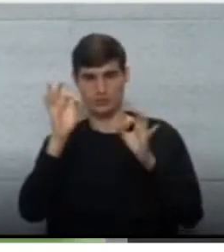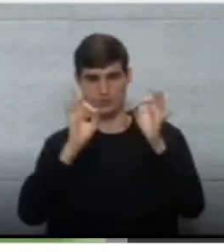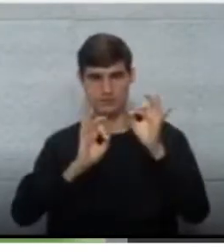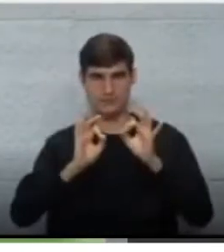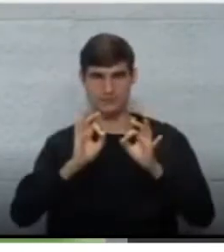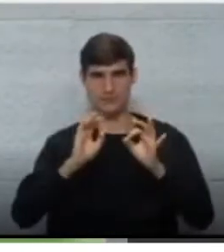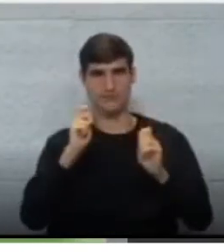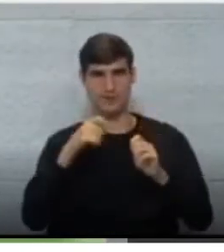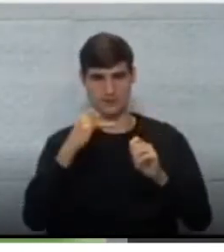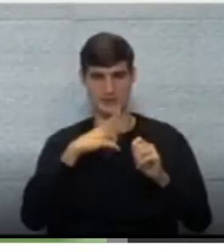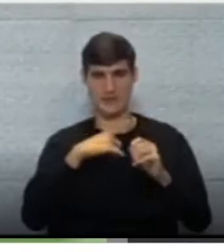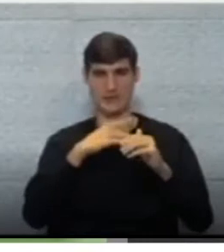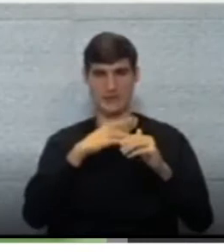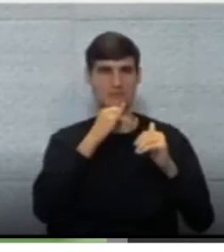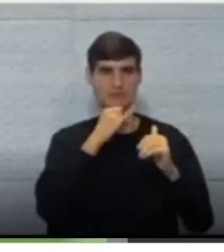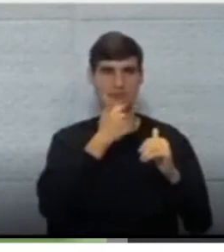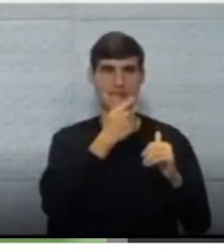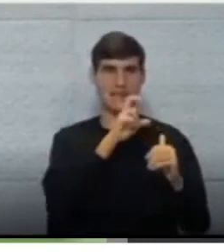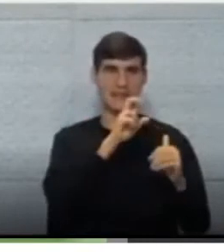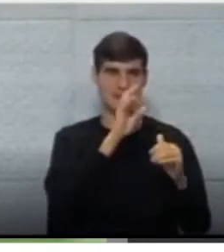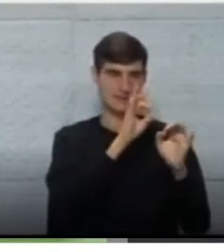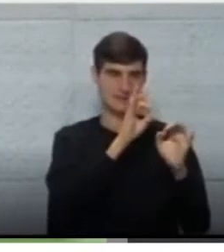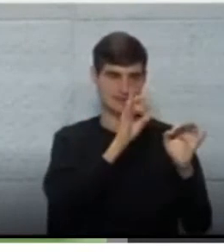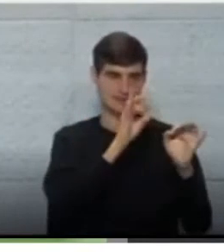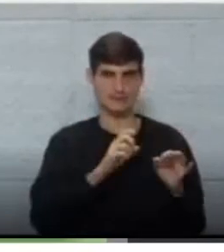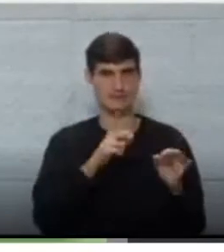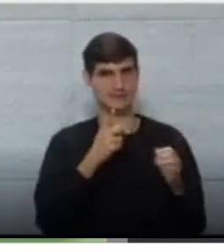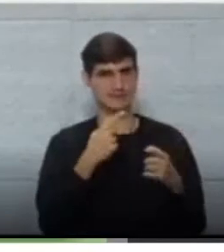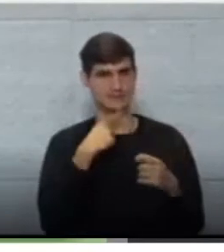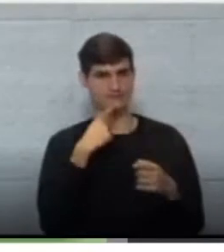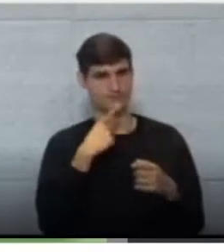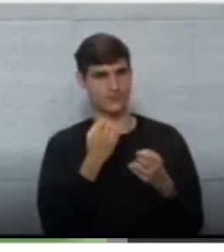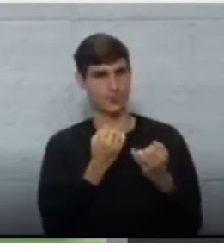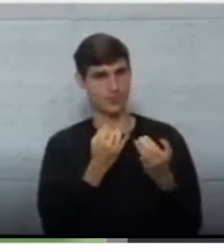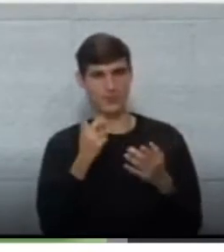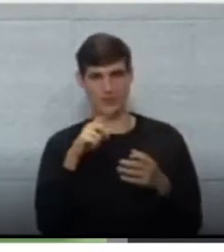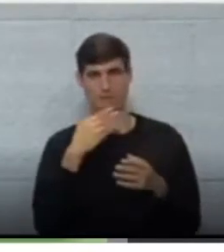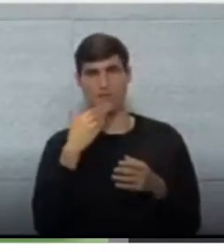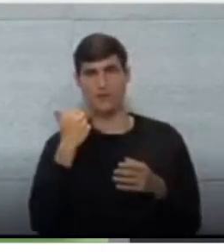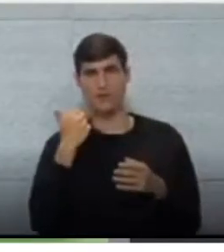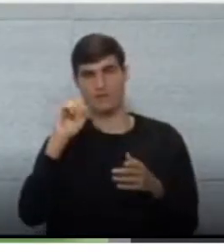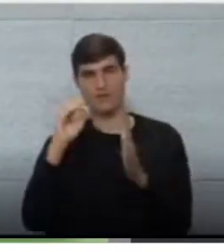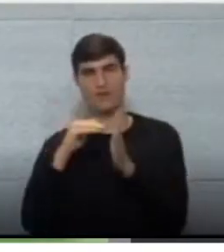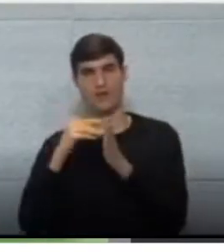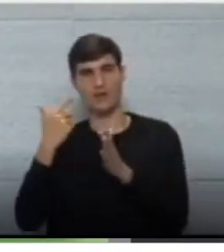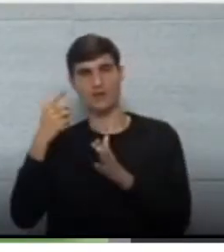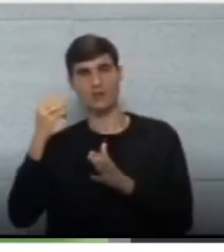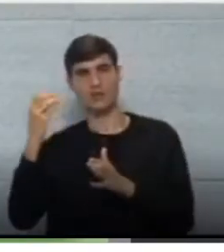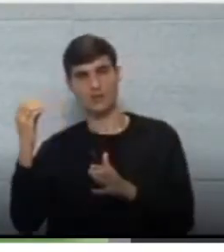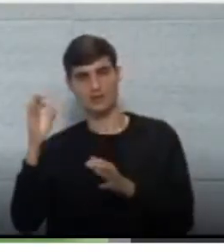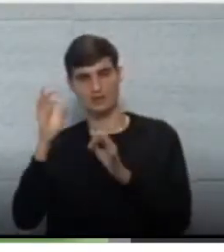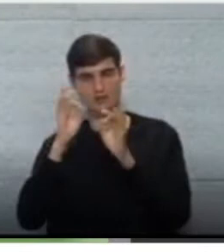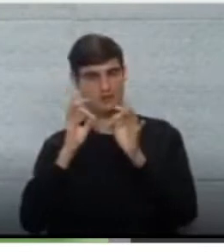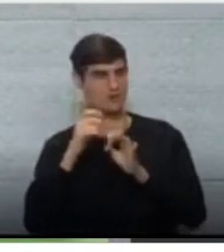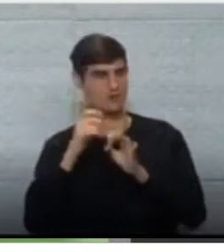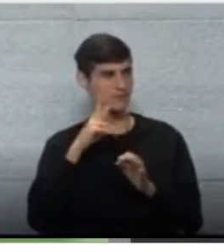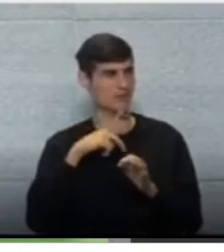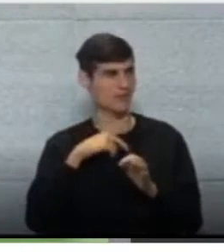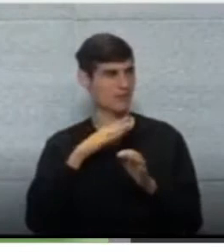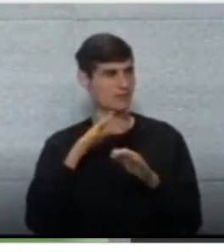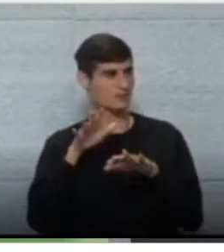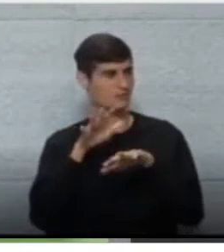cálculo específico. Tá? Então, nós temos que contar cada uma dessas colônias. E percebam que essas colônias aí têm essa coloração